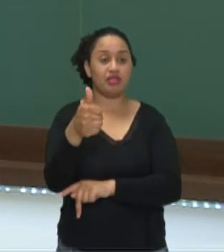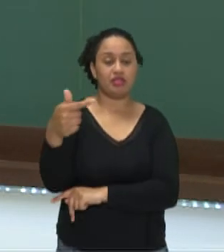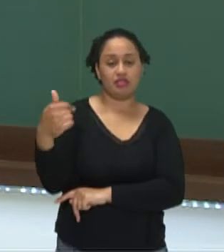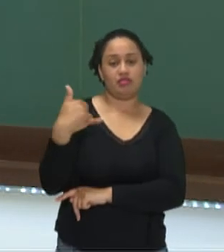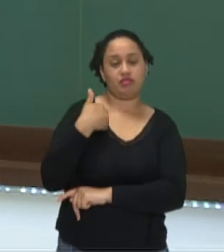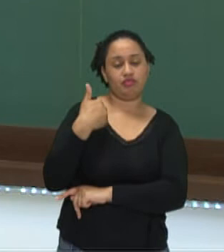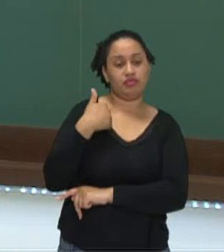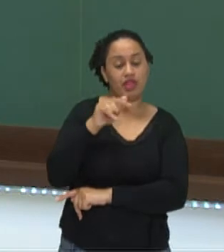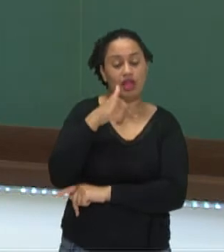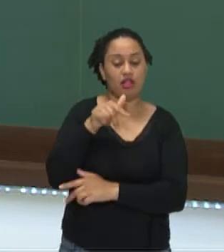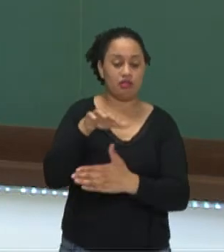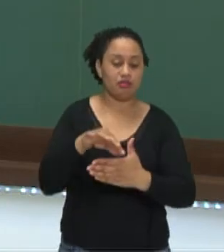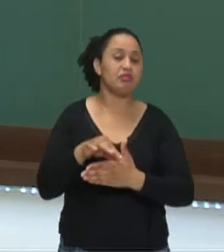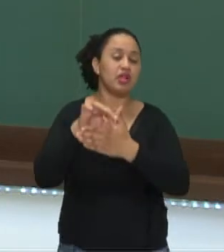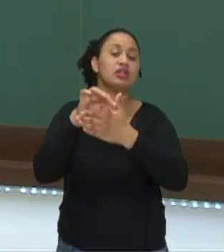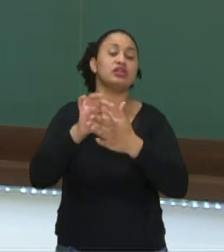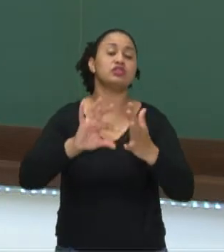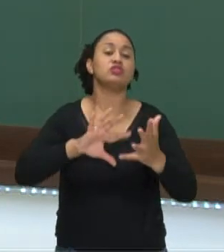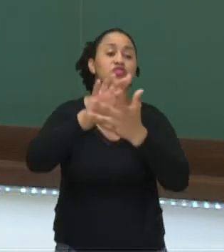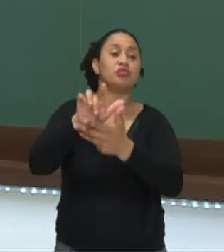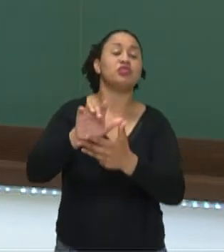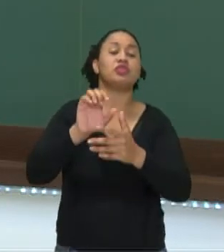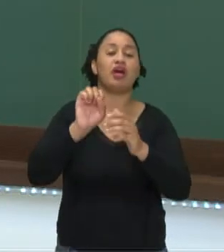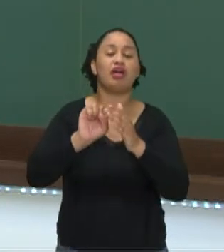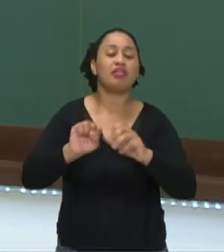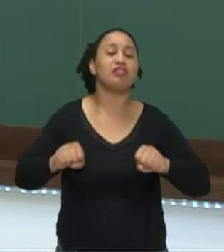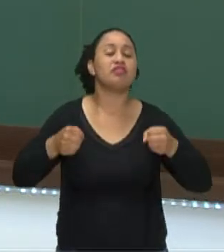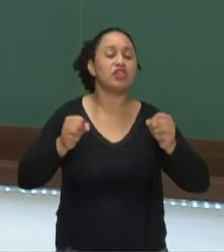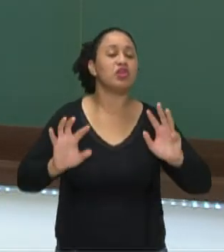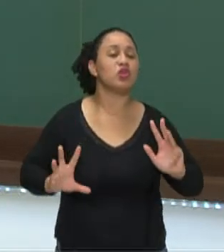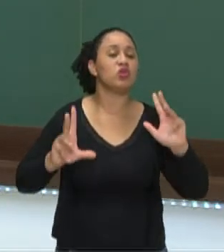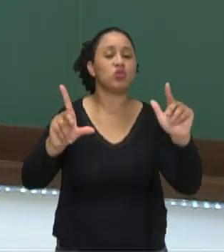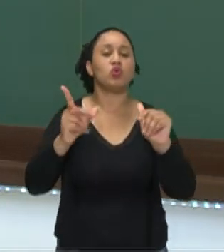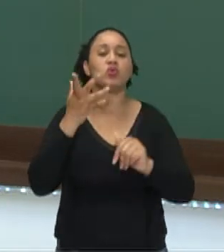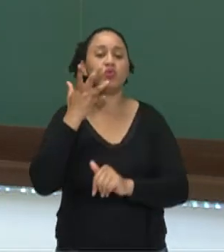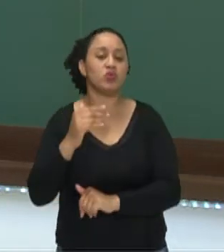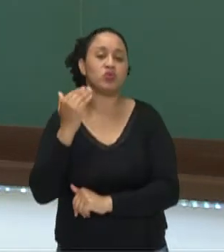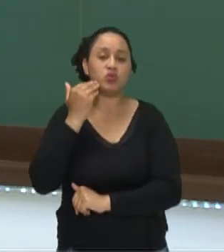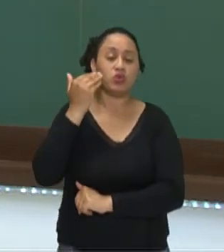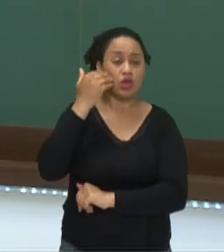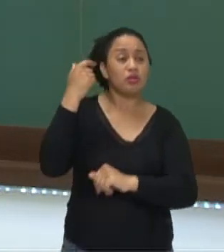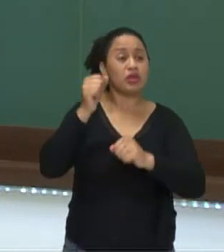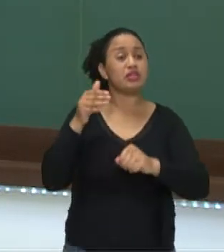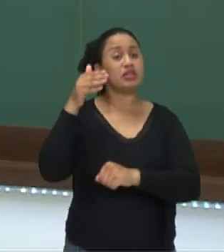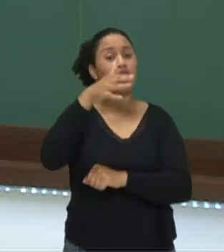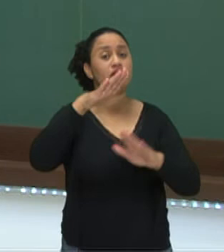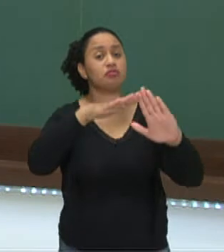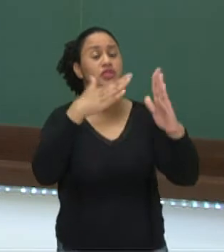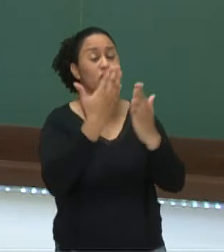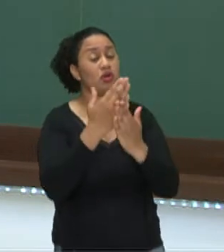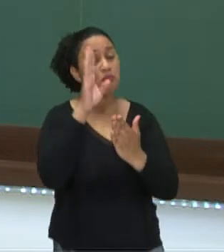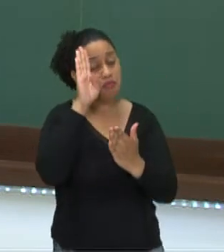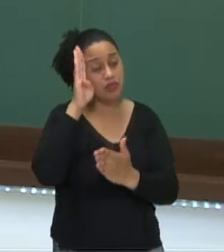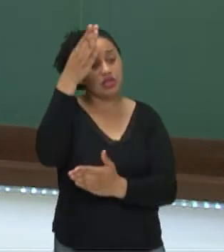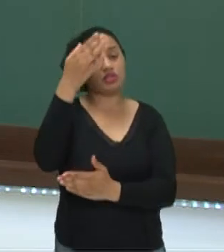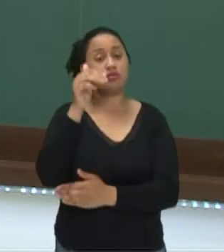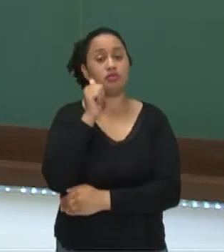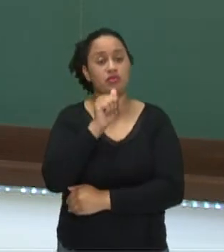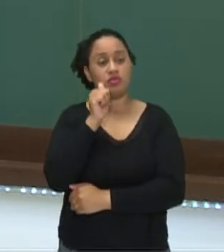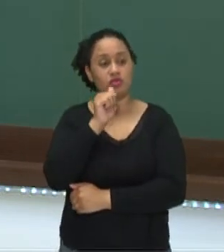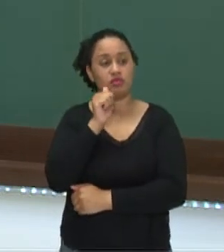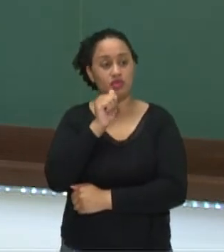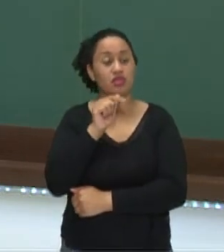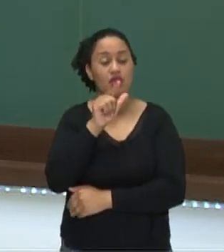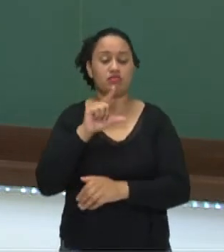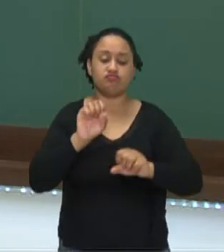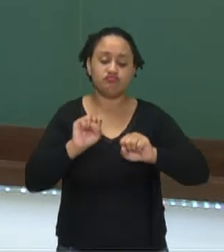das líderes do mundo em defender que todos os adolescentes, crianças devem estar na escola, principalmente as meninas. Ela faz